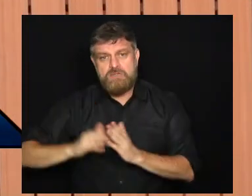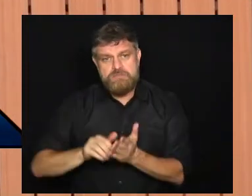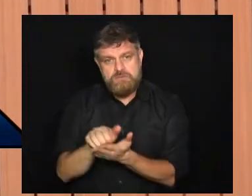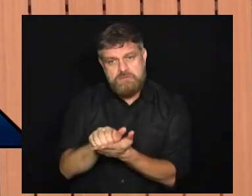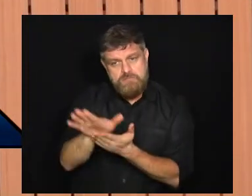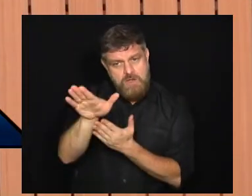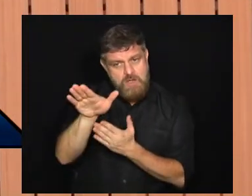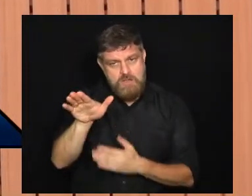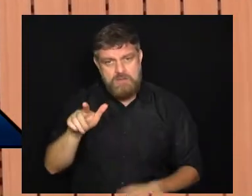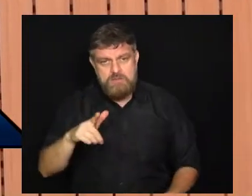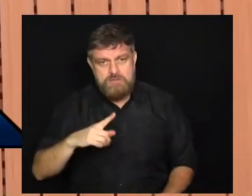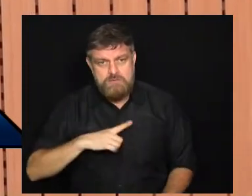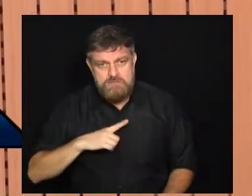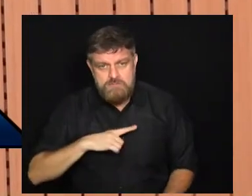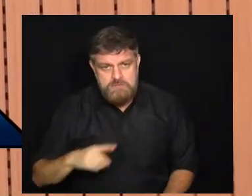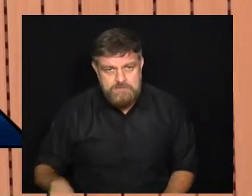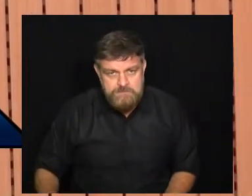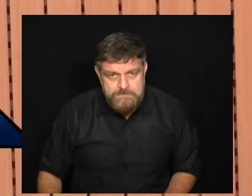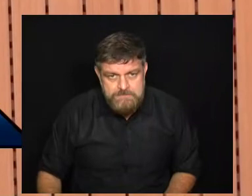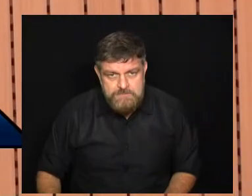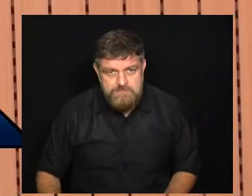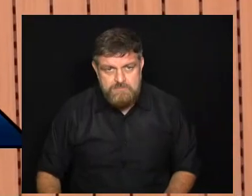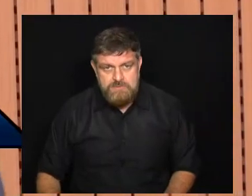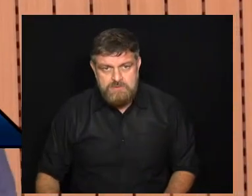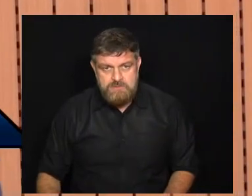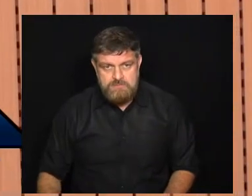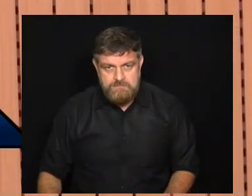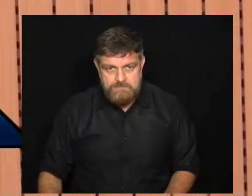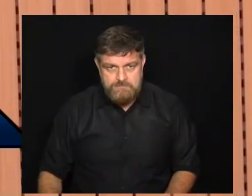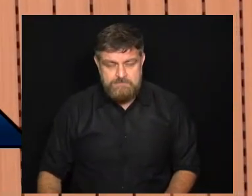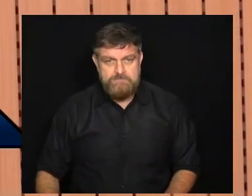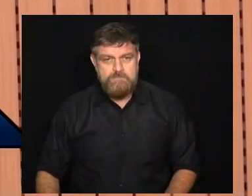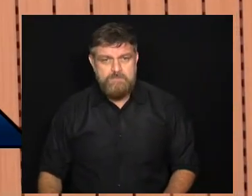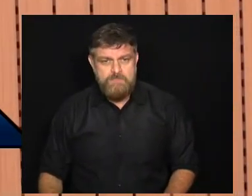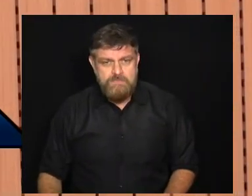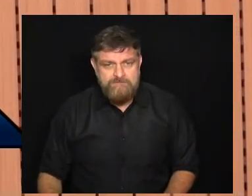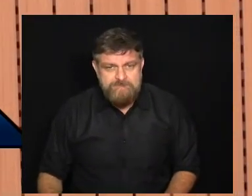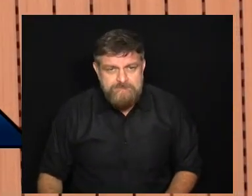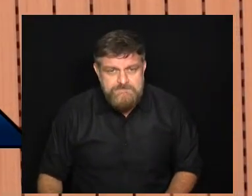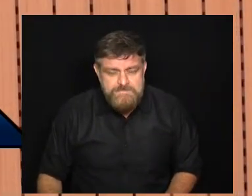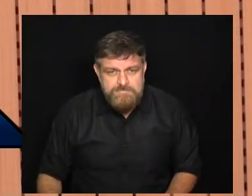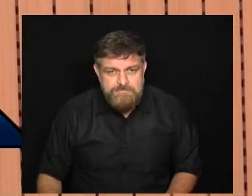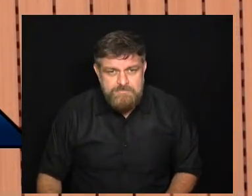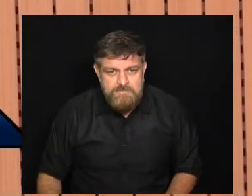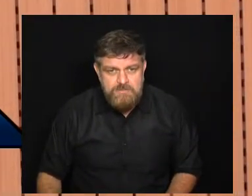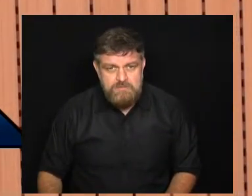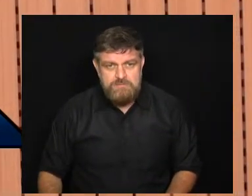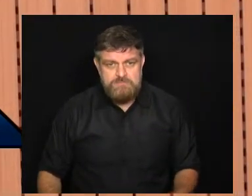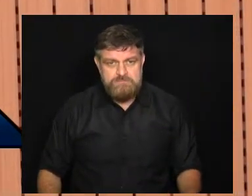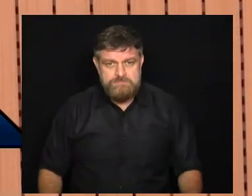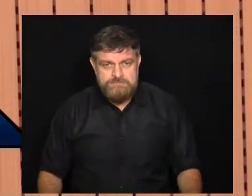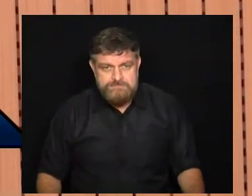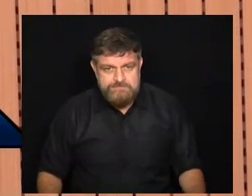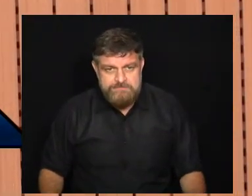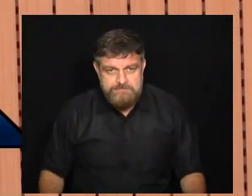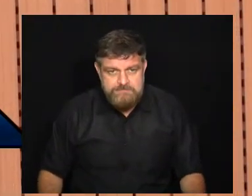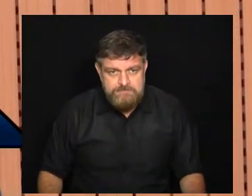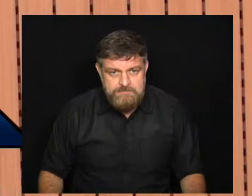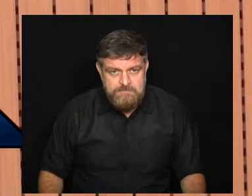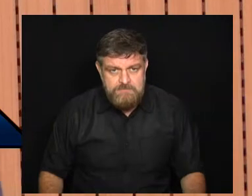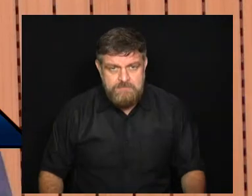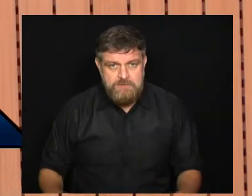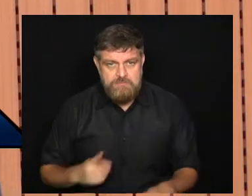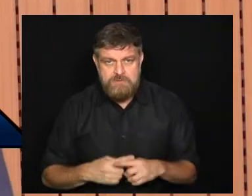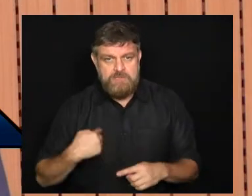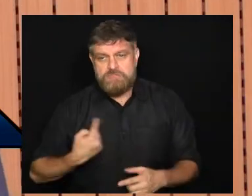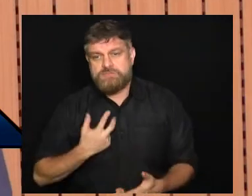pessoa possa cumprir seu trabalho normalmente. Mas o que nós não podemos permitir é que uma denúncia como essa não repercuta, porque a gente